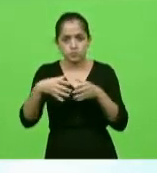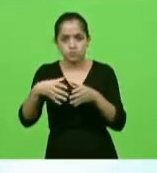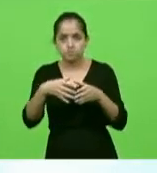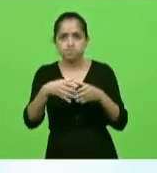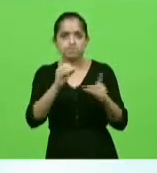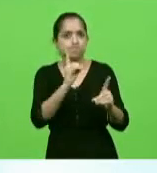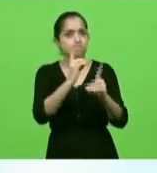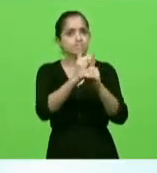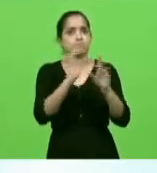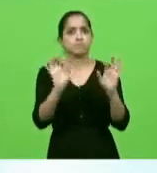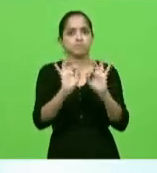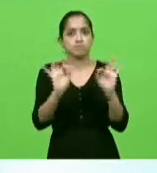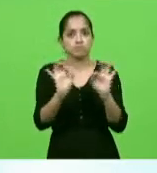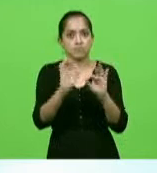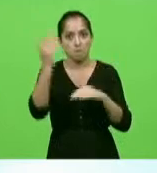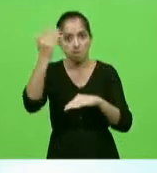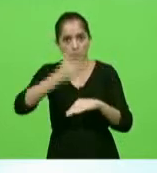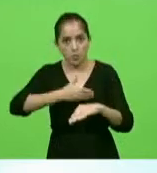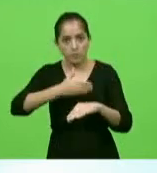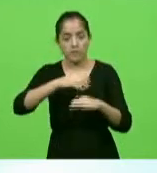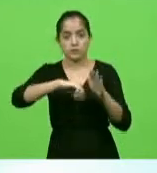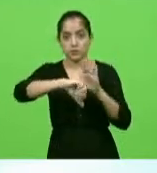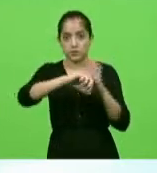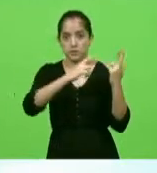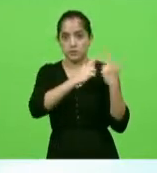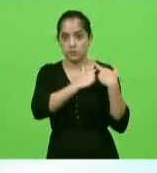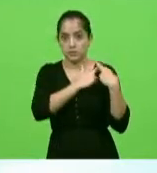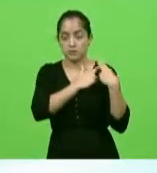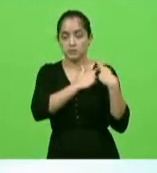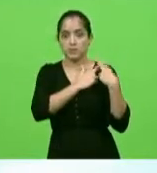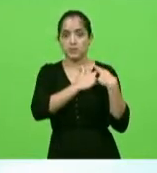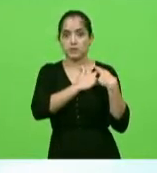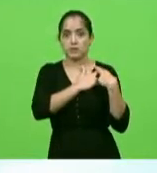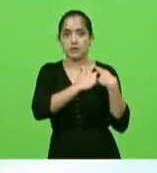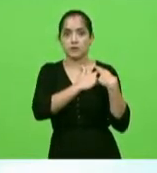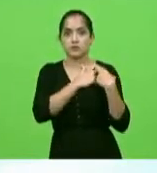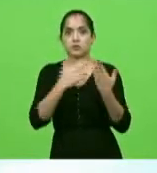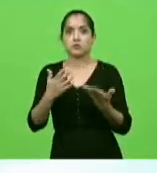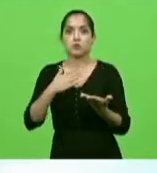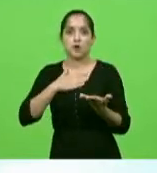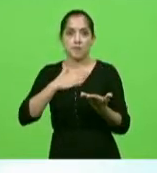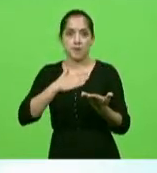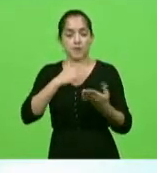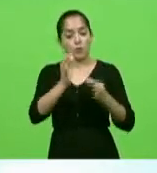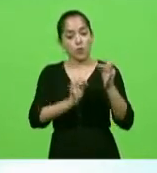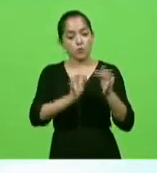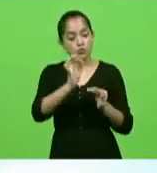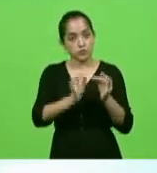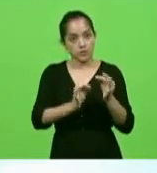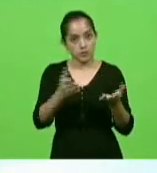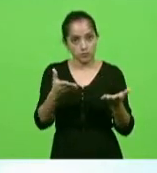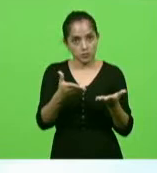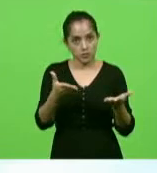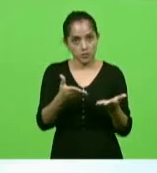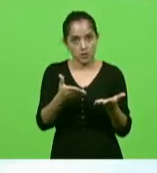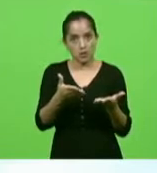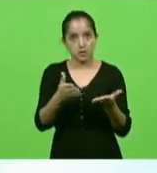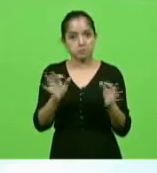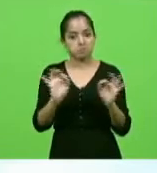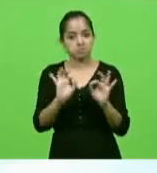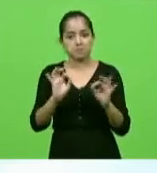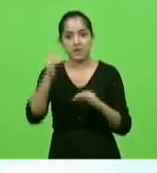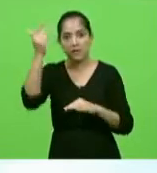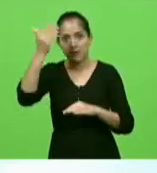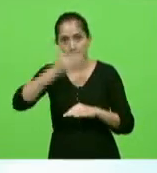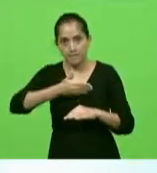não acharam causa provável do crime de responsabilidade, não cabe a mim, como julgador, e sem nenhuma